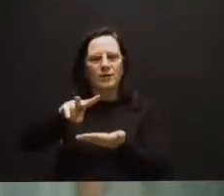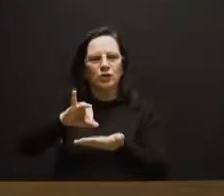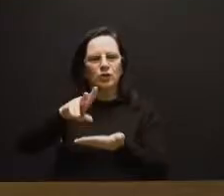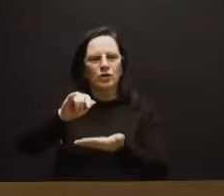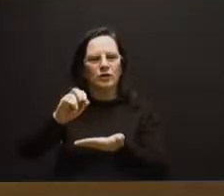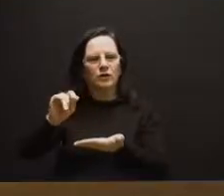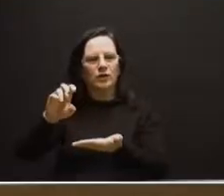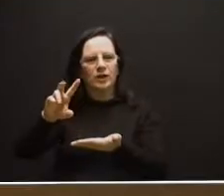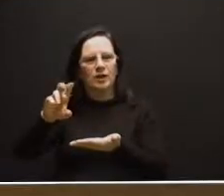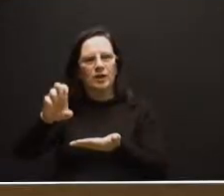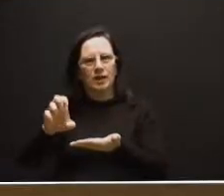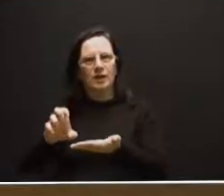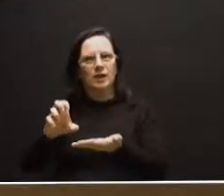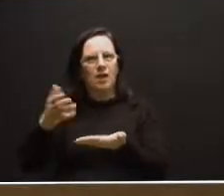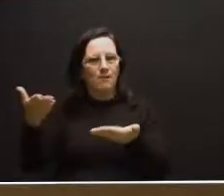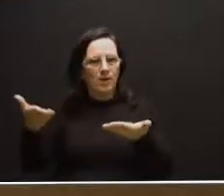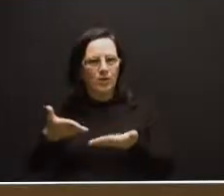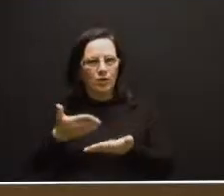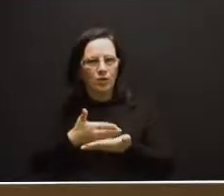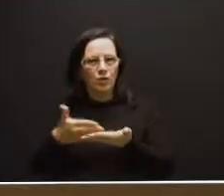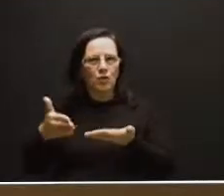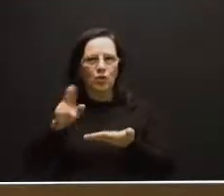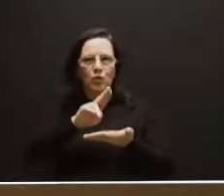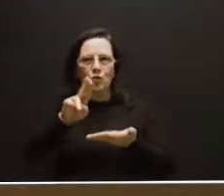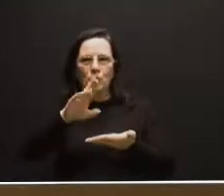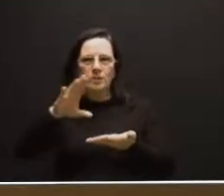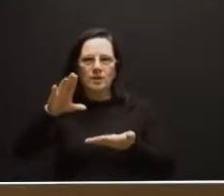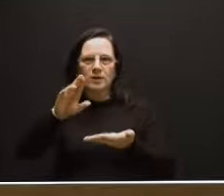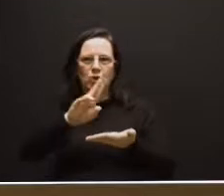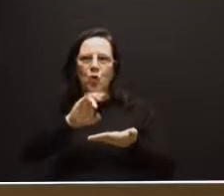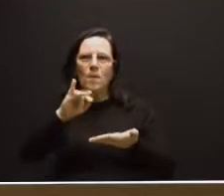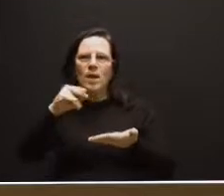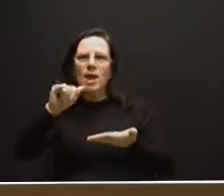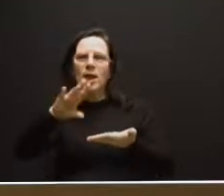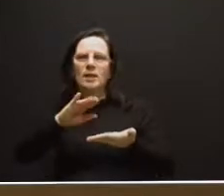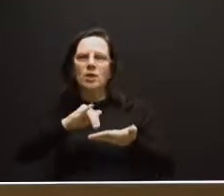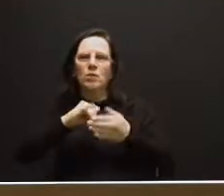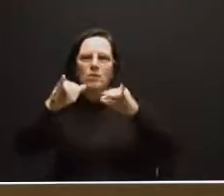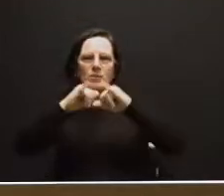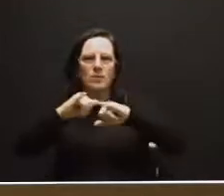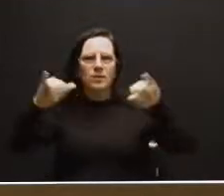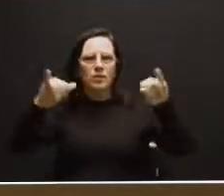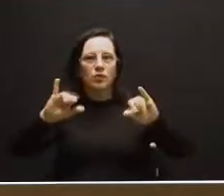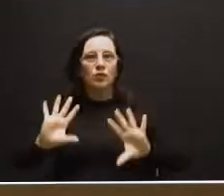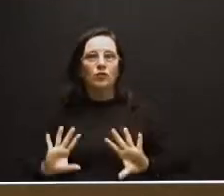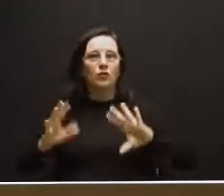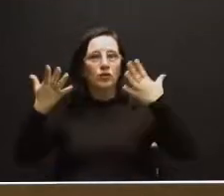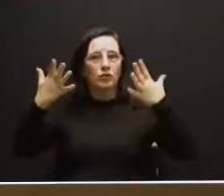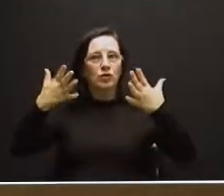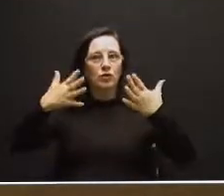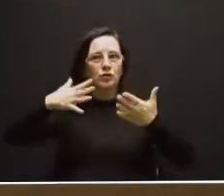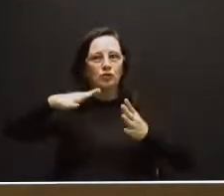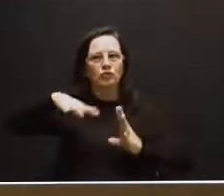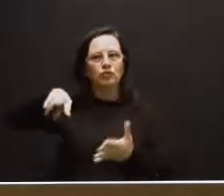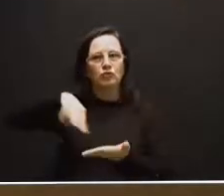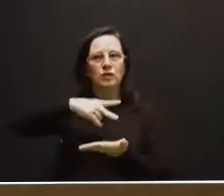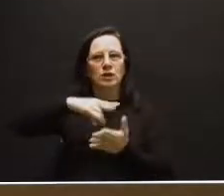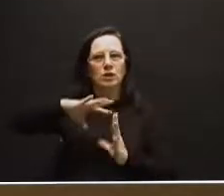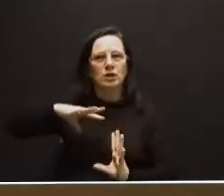joinville a partir de agora o nome de cubatão ficará registrado para a eternidade no maior festival de dança do mundo